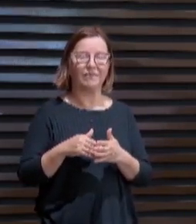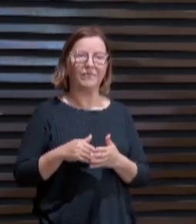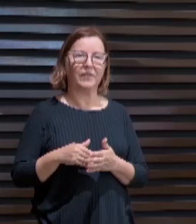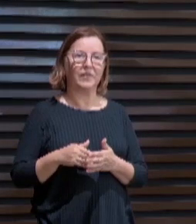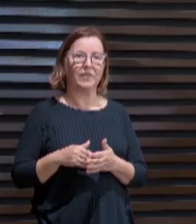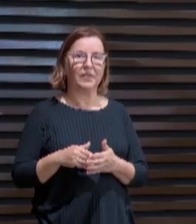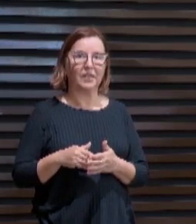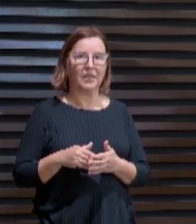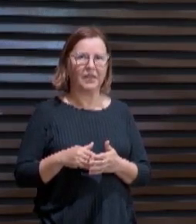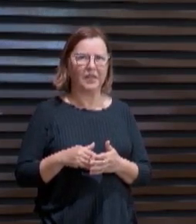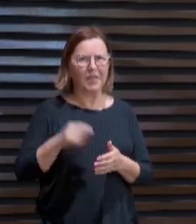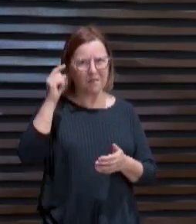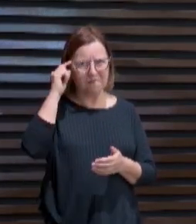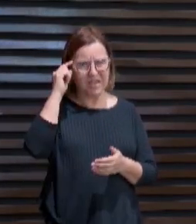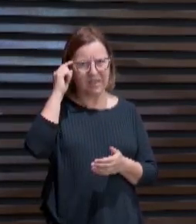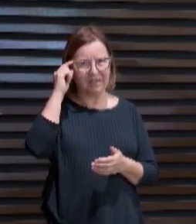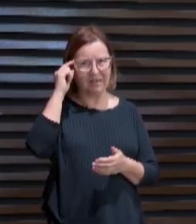isso sendo tomado.